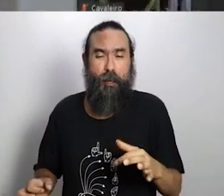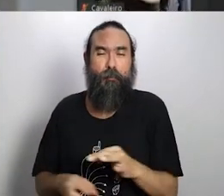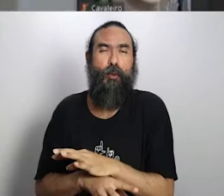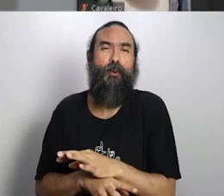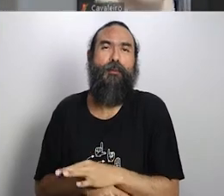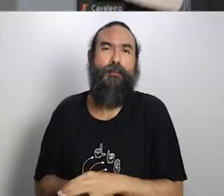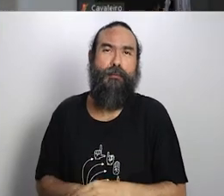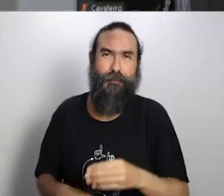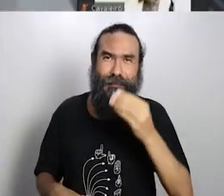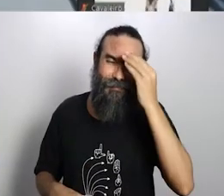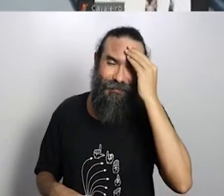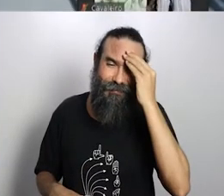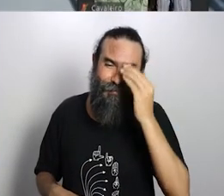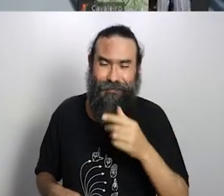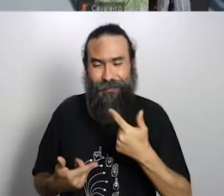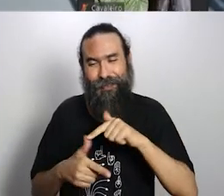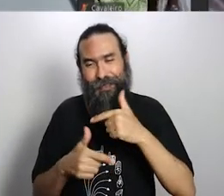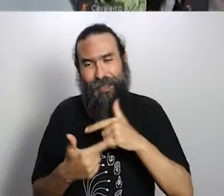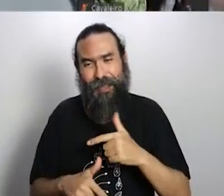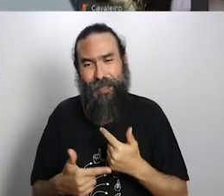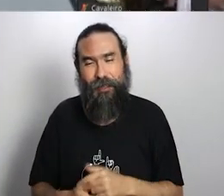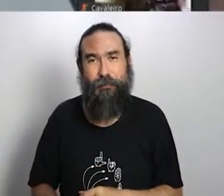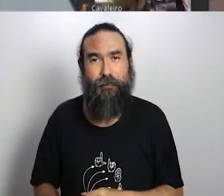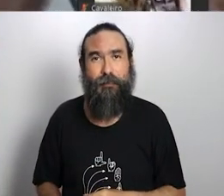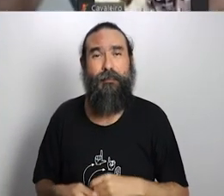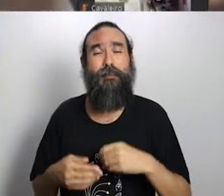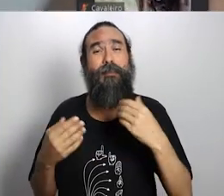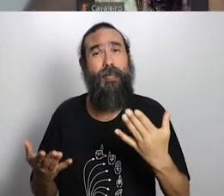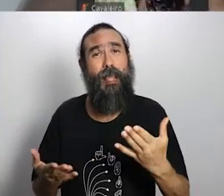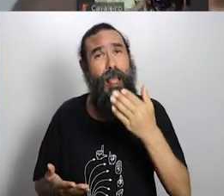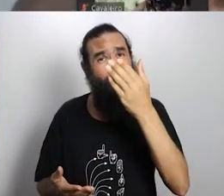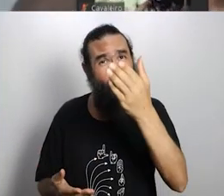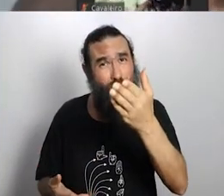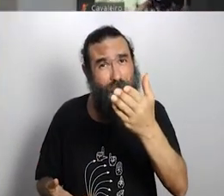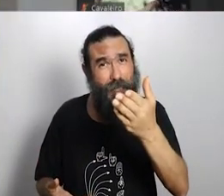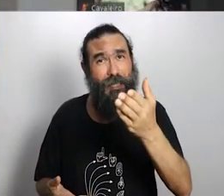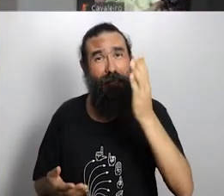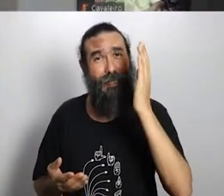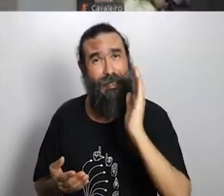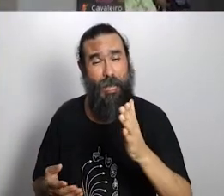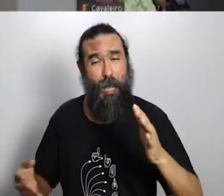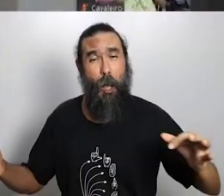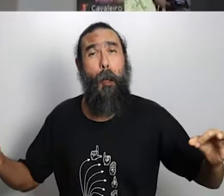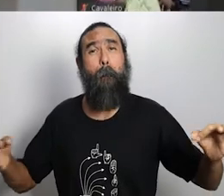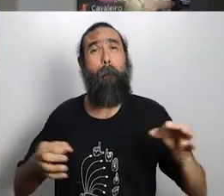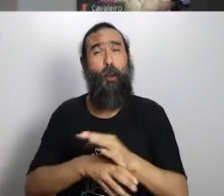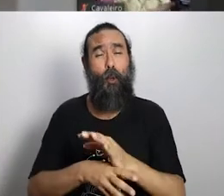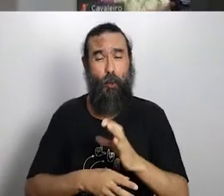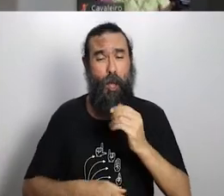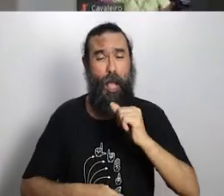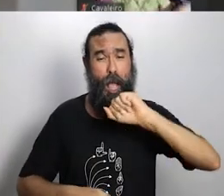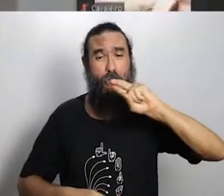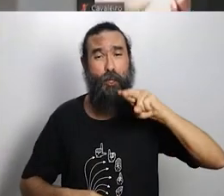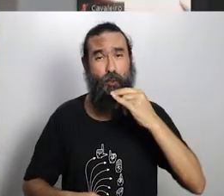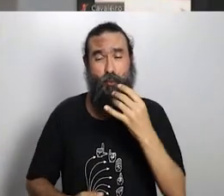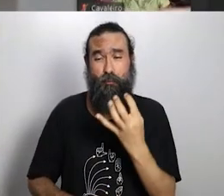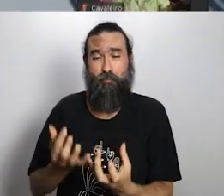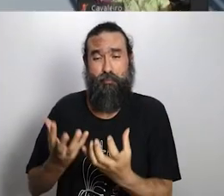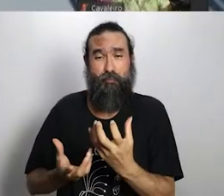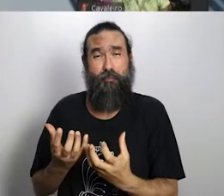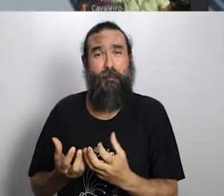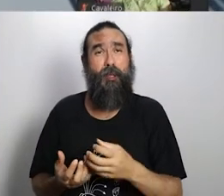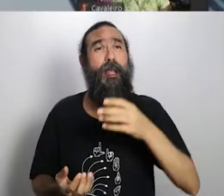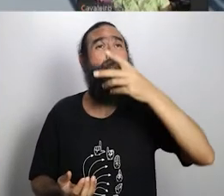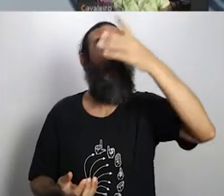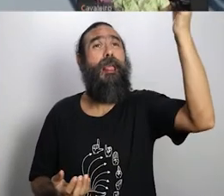Não é isso? Não, eles iam buscar o caju. Ele ia buscar o caju, você vinha com a castanha. Eu já vinha com as castanhas,